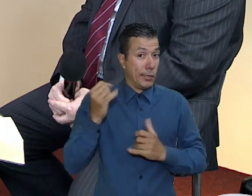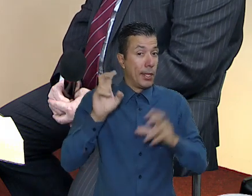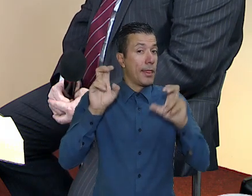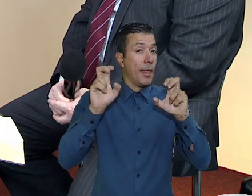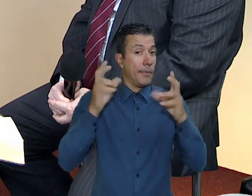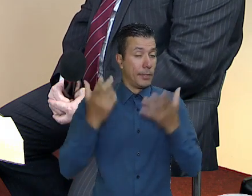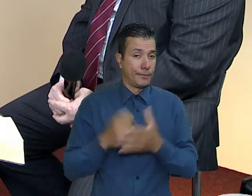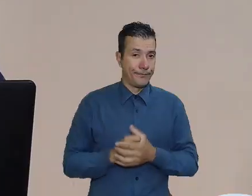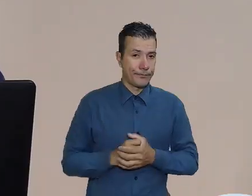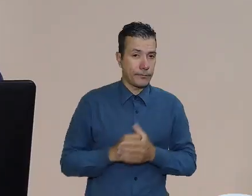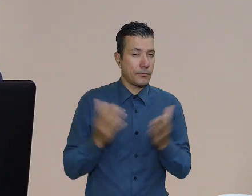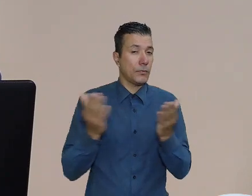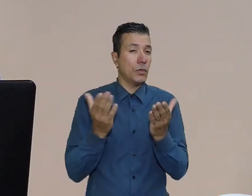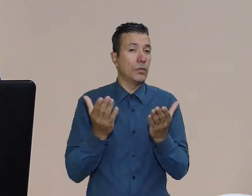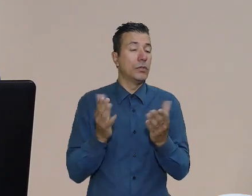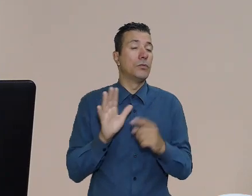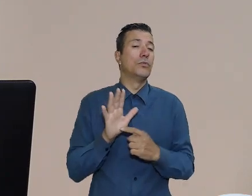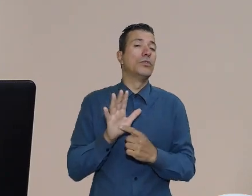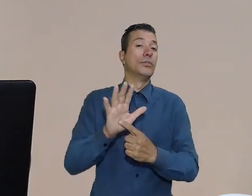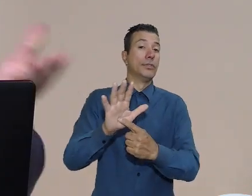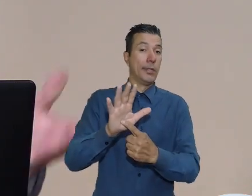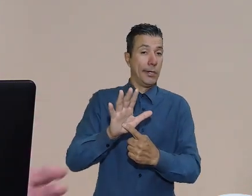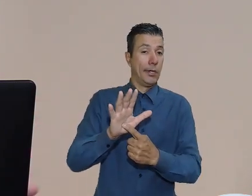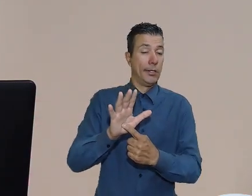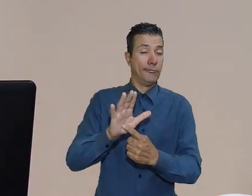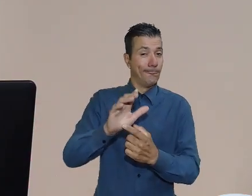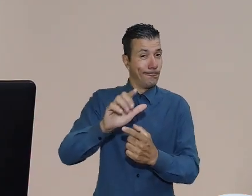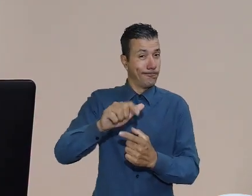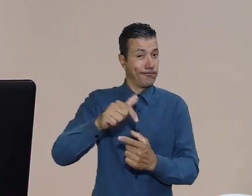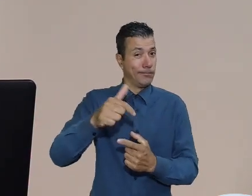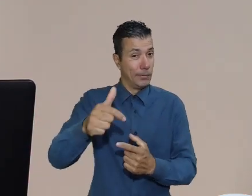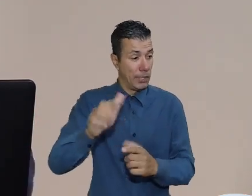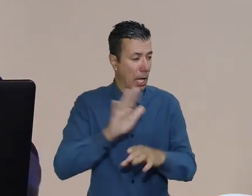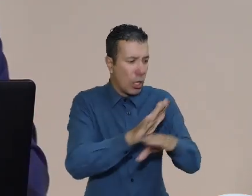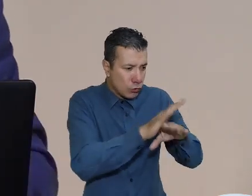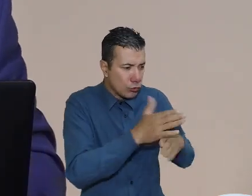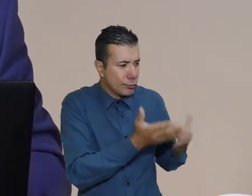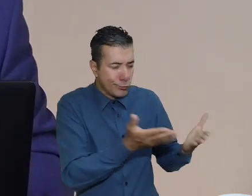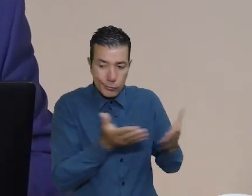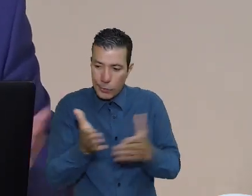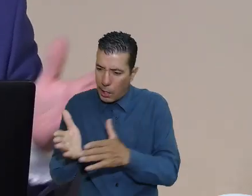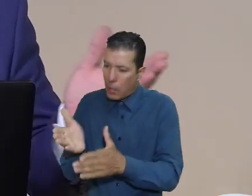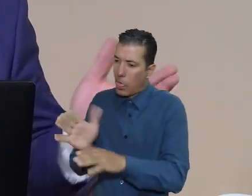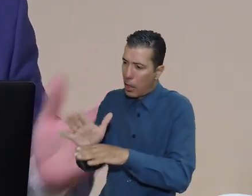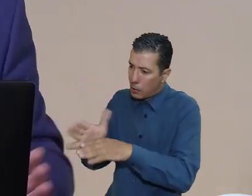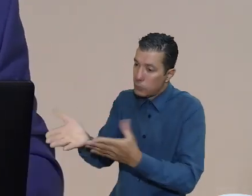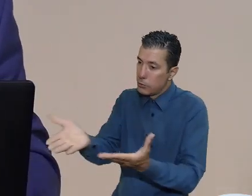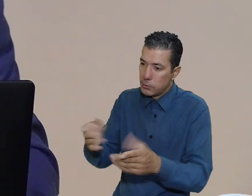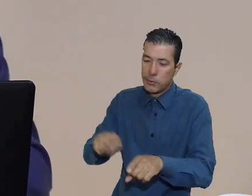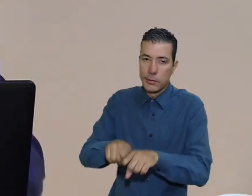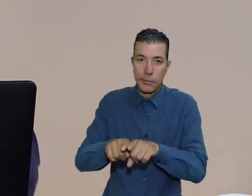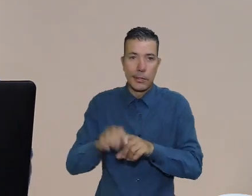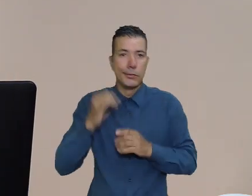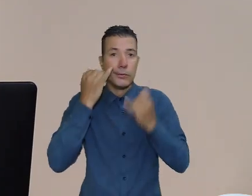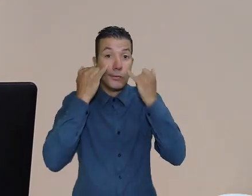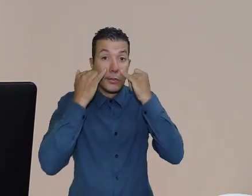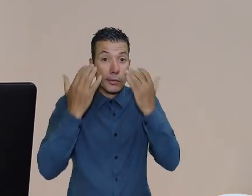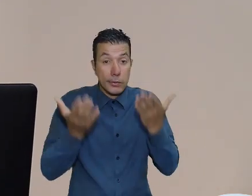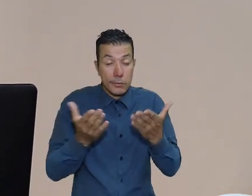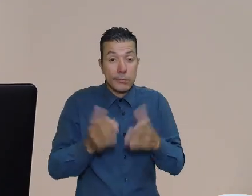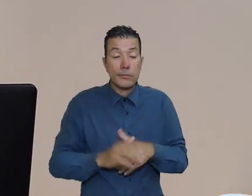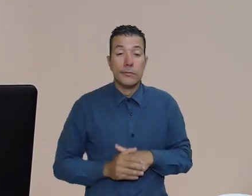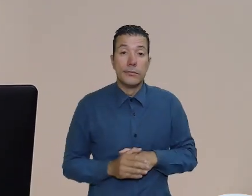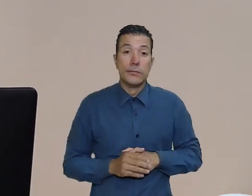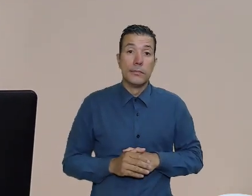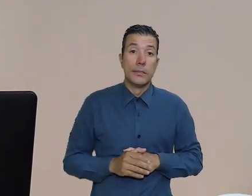tema, só que hoje nós vamos trabalhar um pouco mais, e eu vou precisar muito da ajuda de vocês, algumas informações importantes em relação